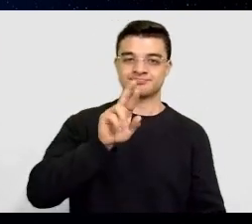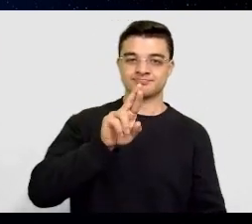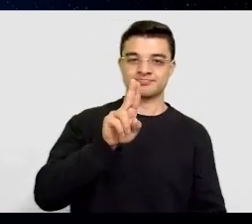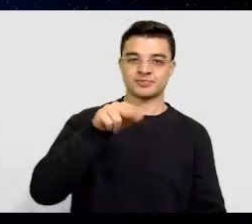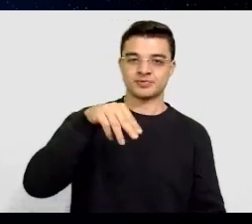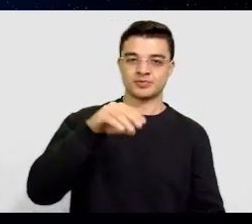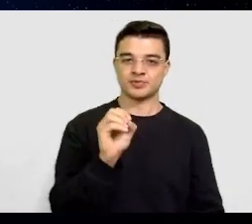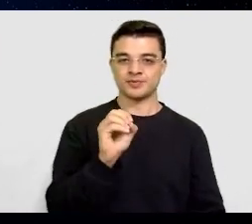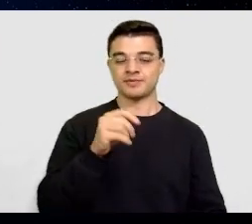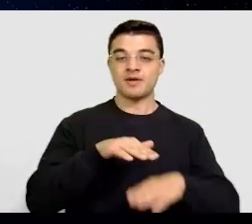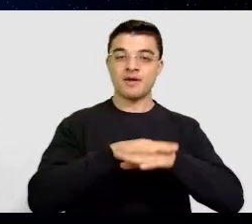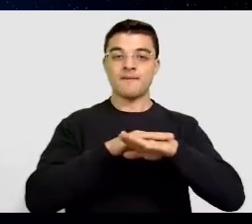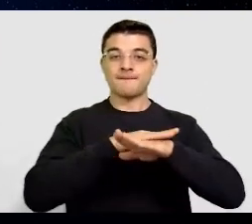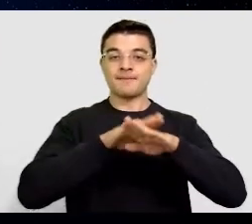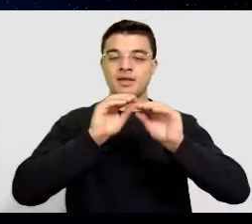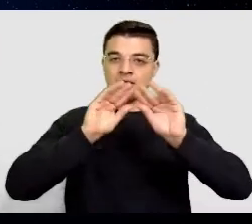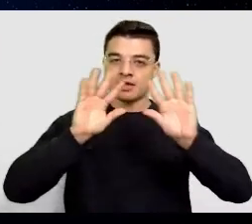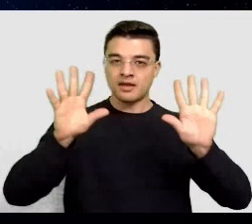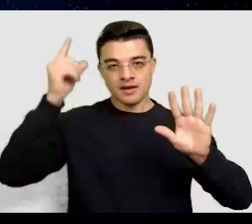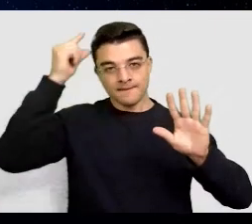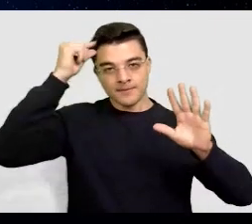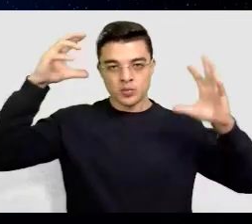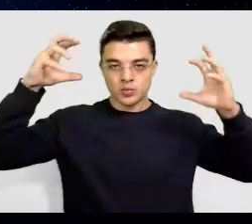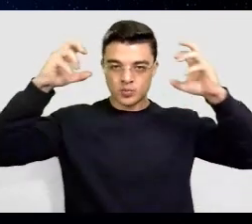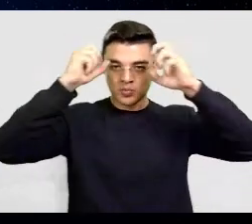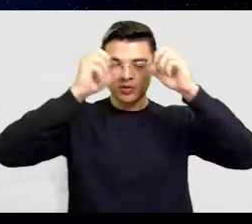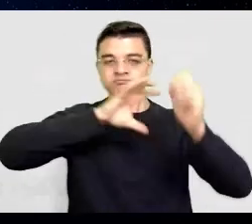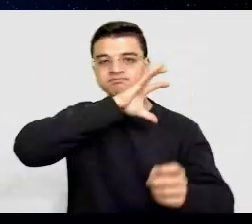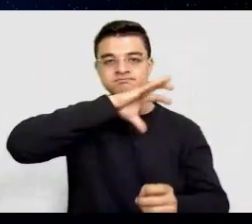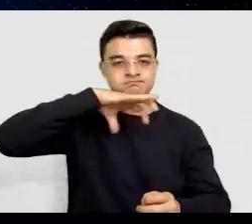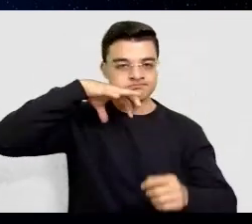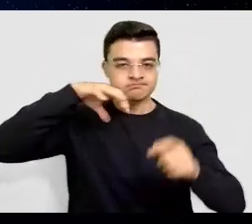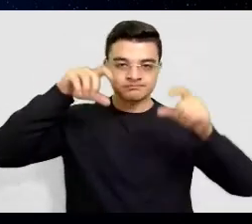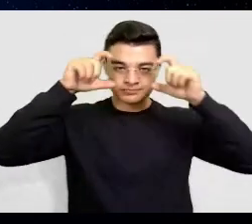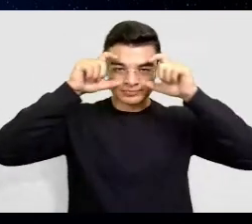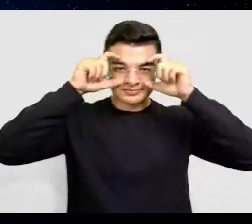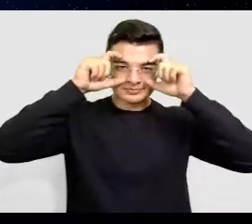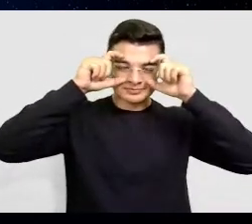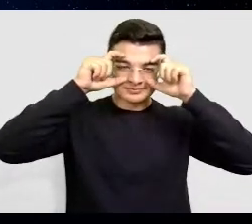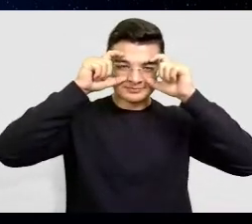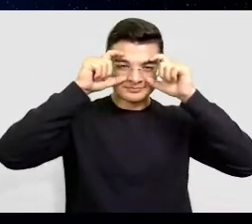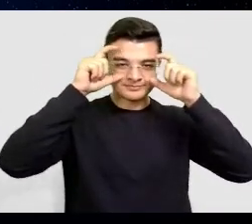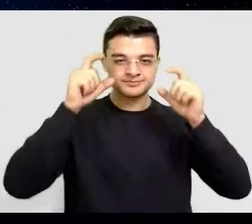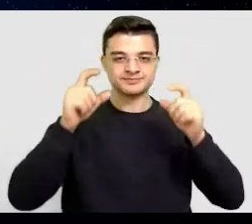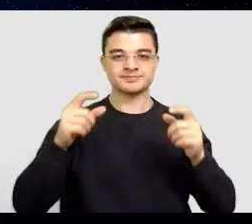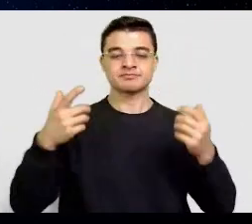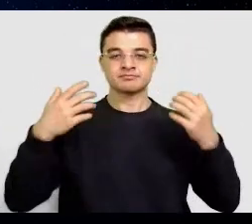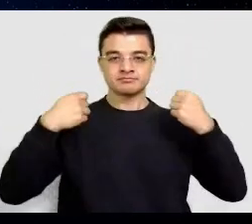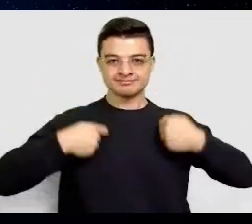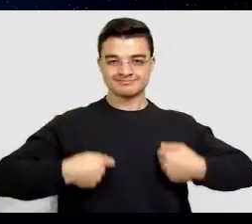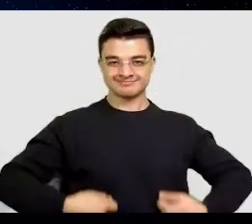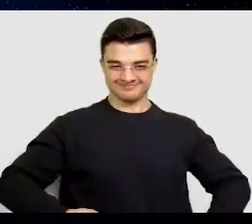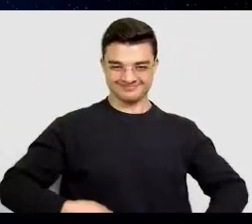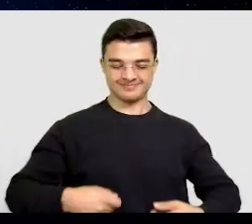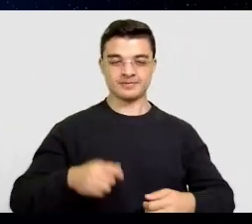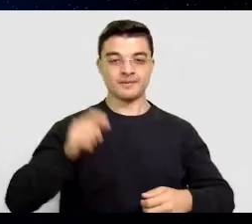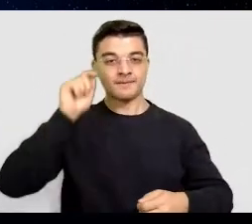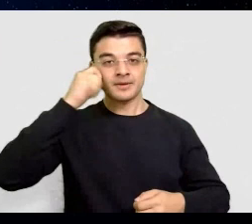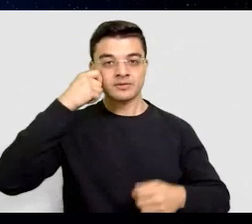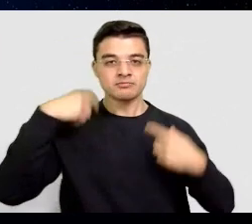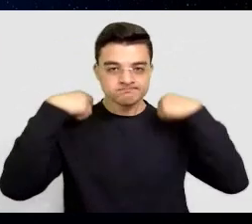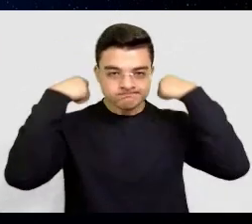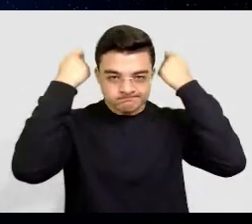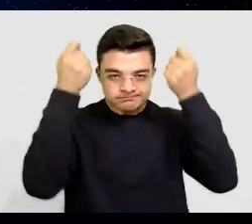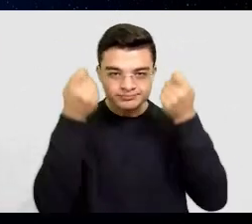de pele clara, cabelo escuro, tenho barba, uso óculos. Hoje eu estou com um moletom preto, com capuz,